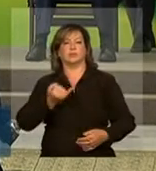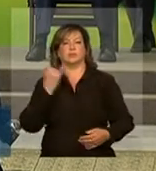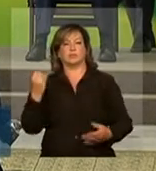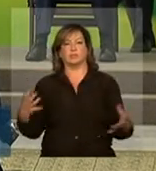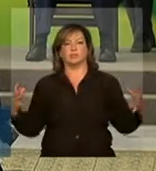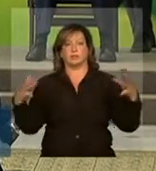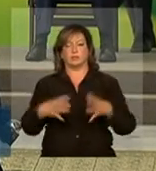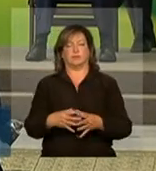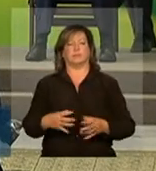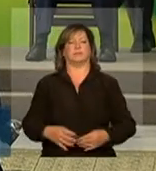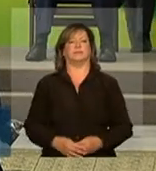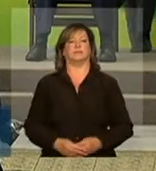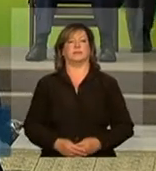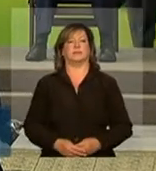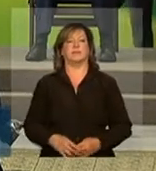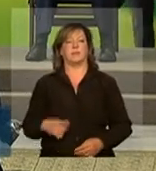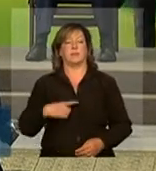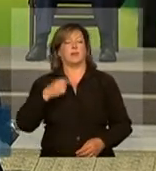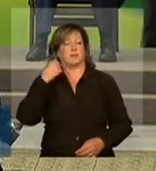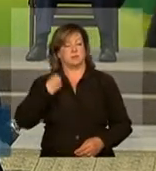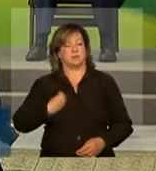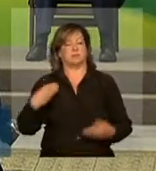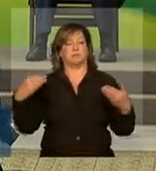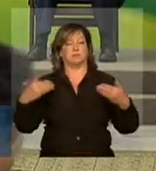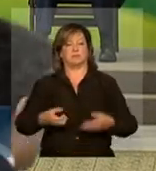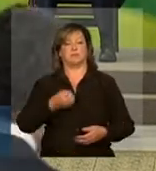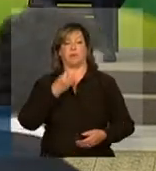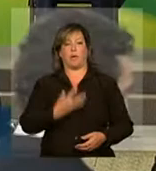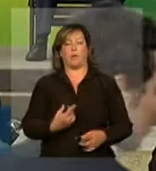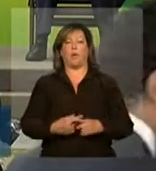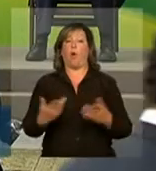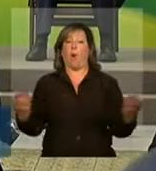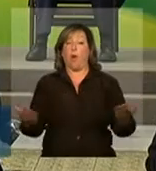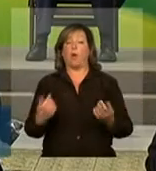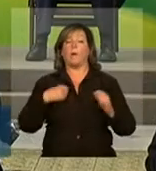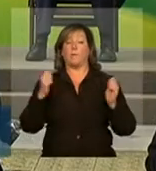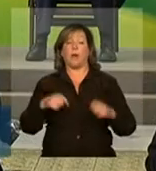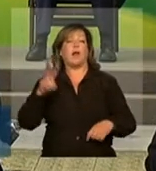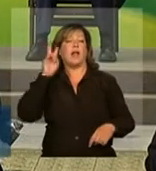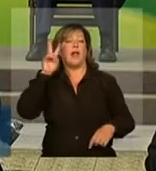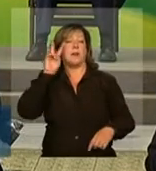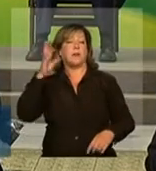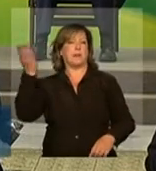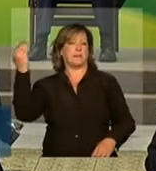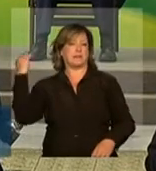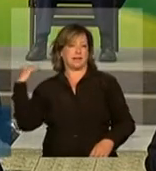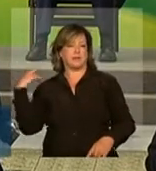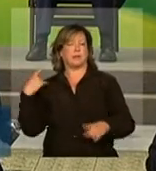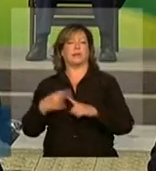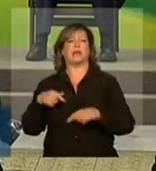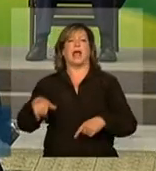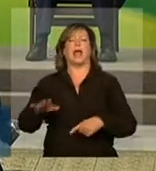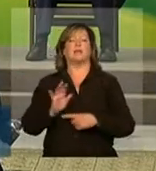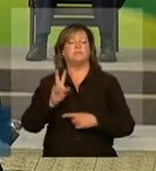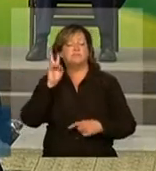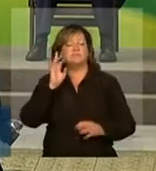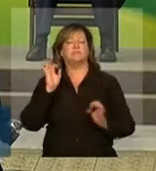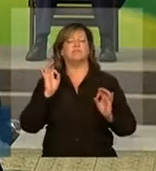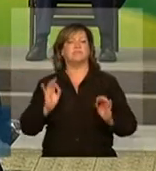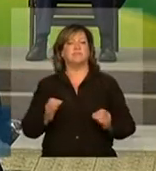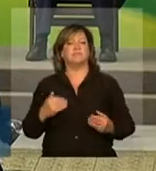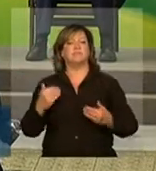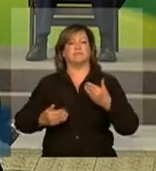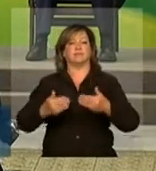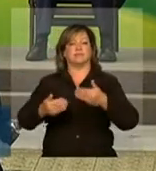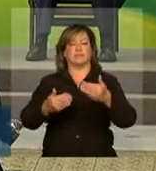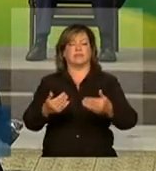presentes. Hoje, posso me virar e olhar para trás, porque dá para ver um bom pedaço do caminho percorrido.